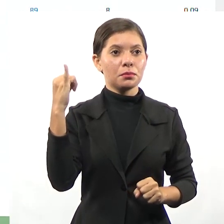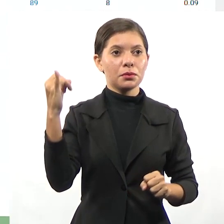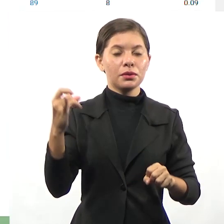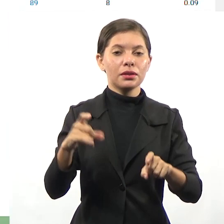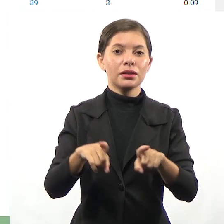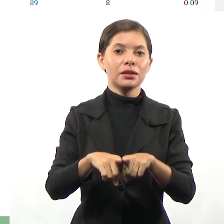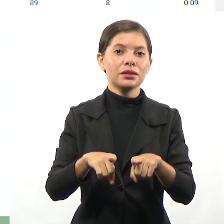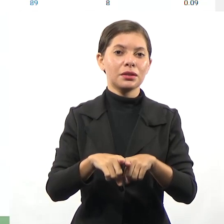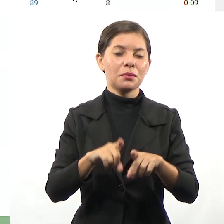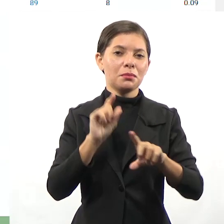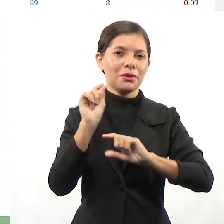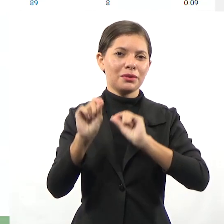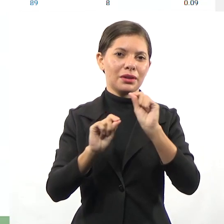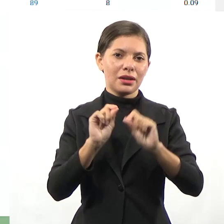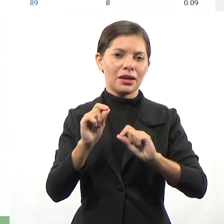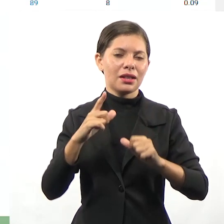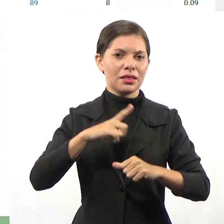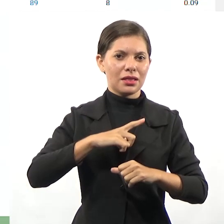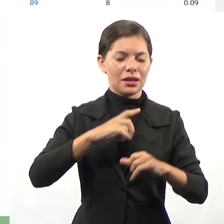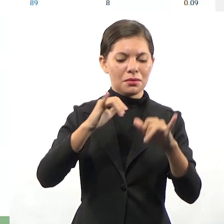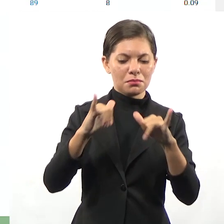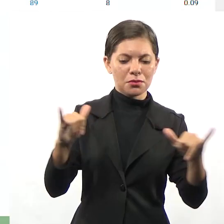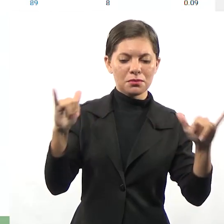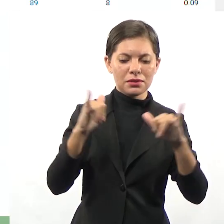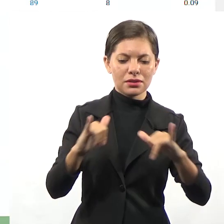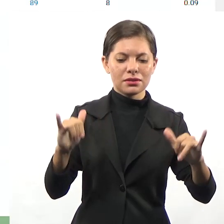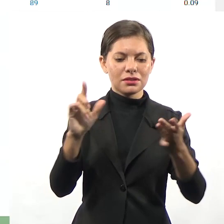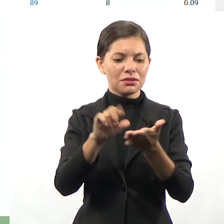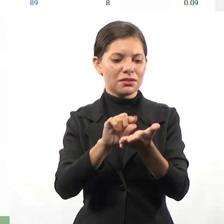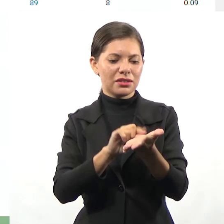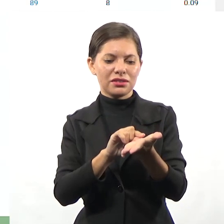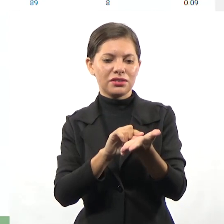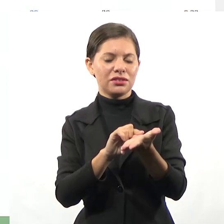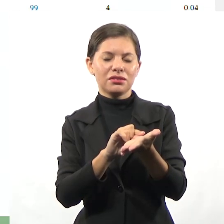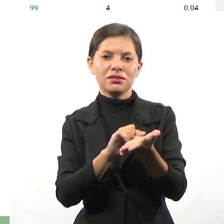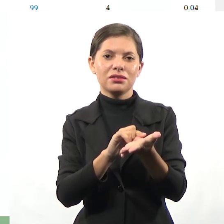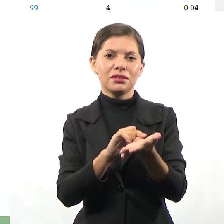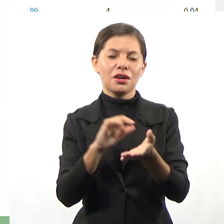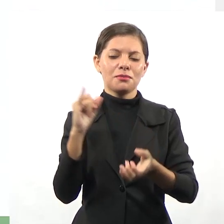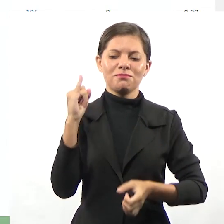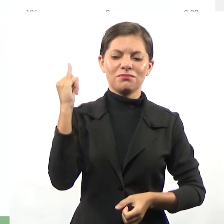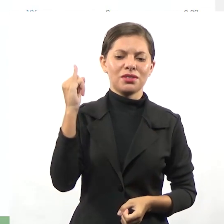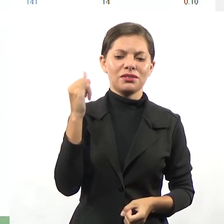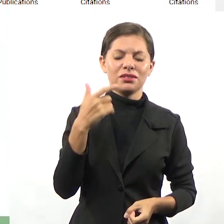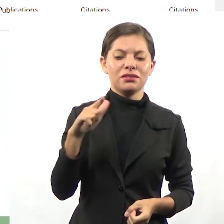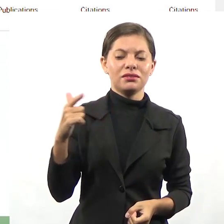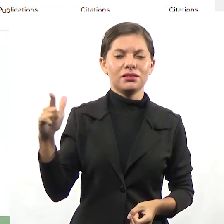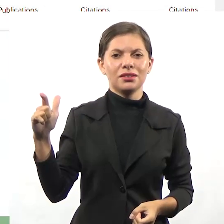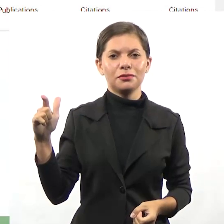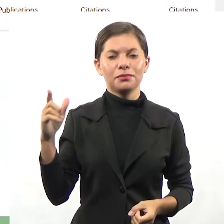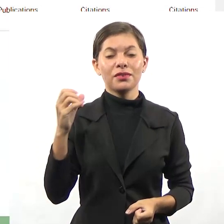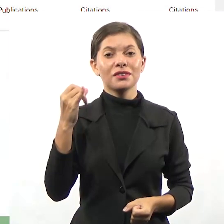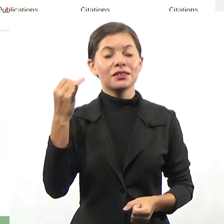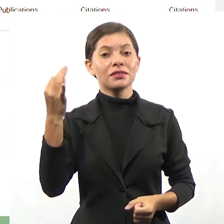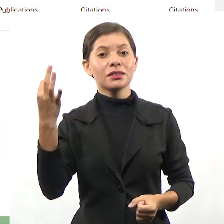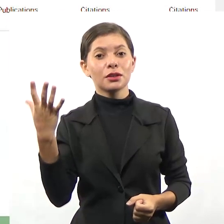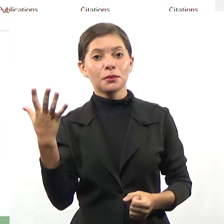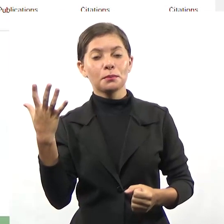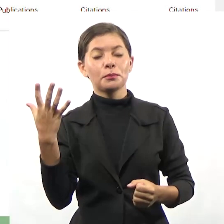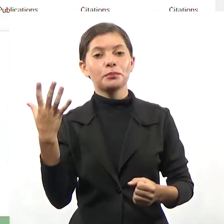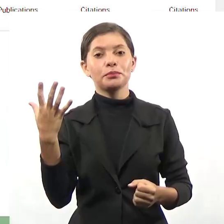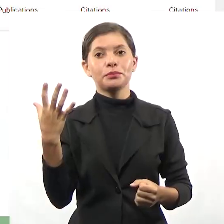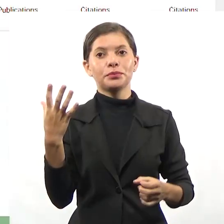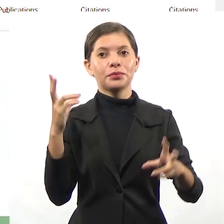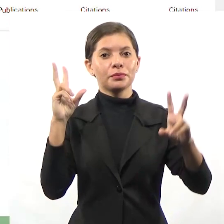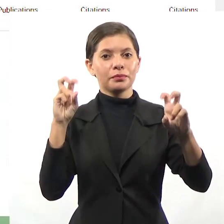relevantes. Então é importante, por exemplo, verificar a quantidade de citações acerca daquele tema. Caso você